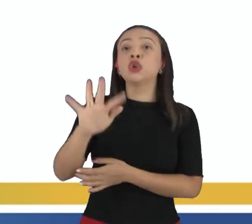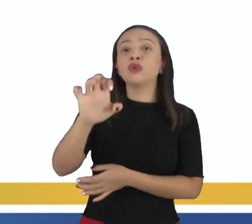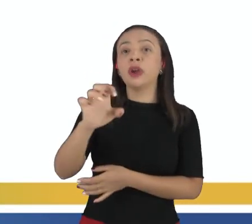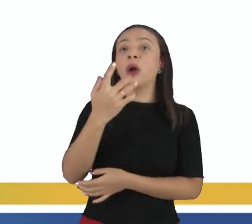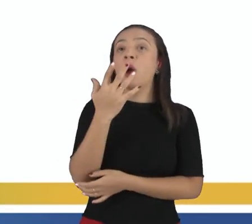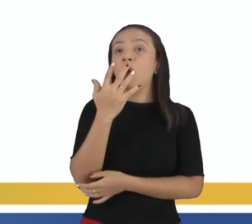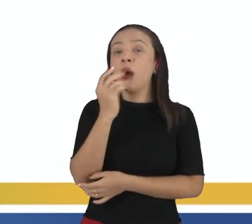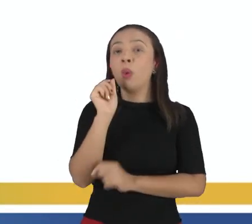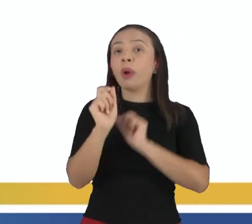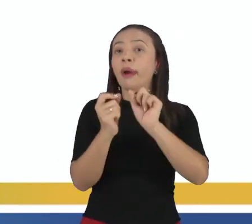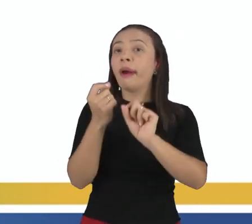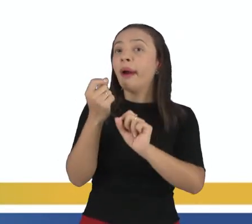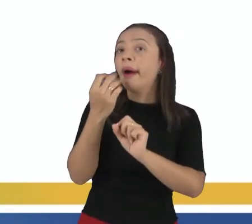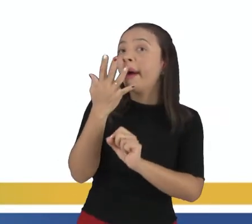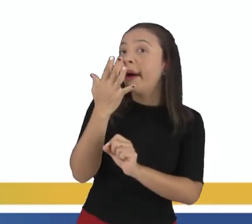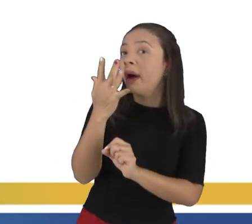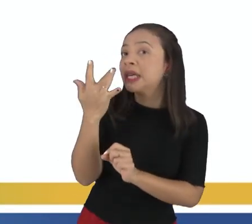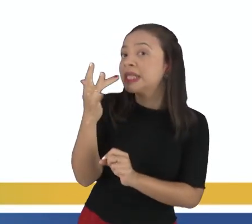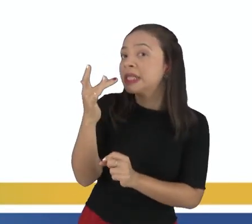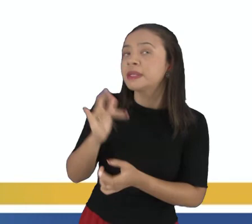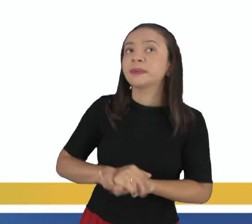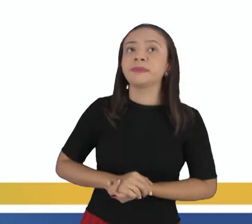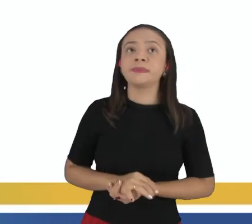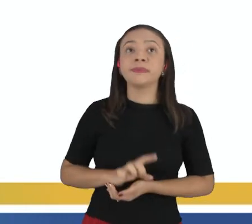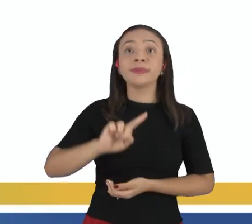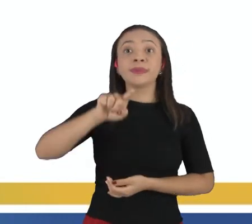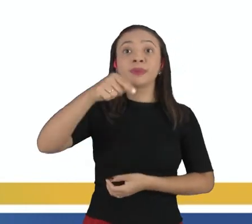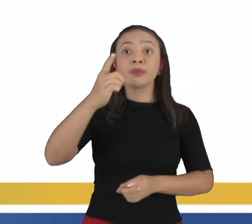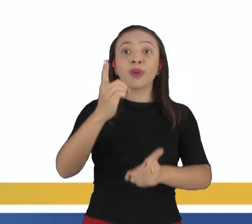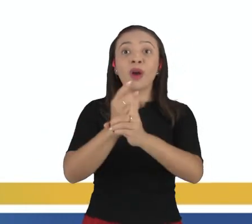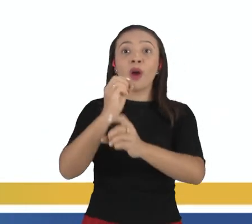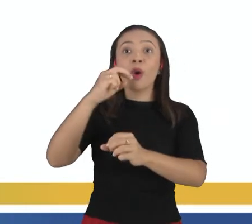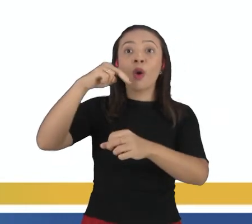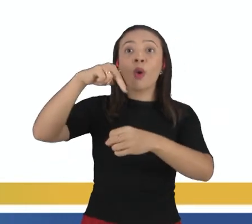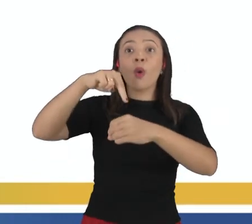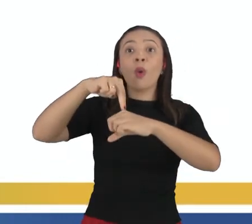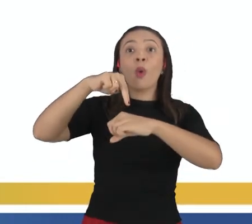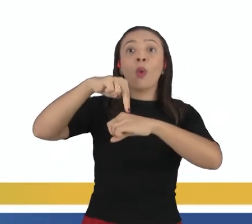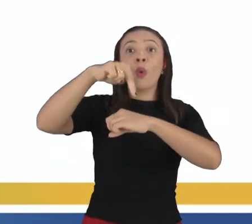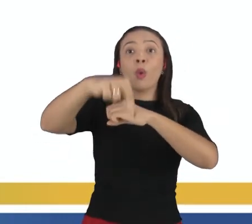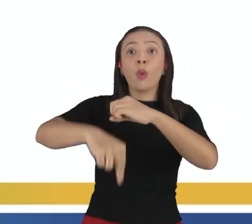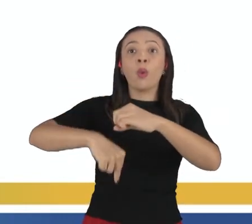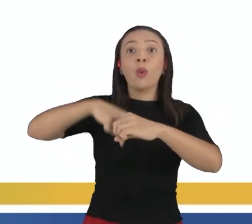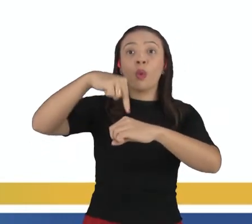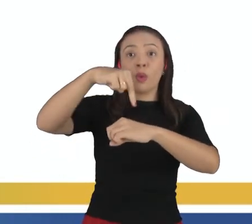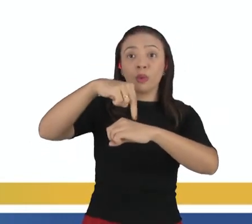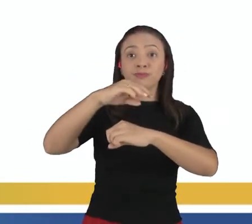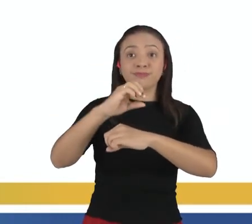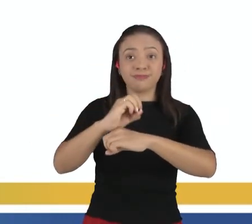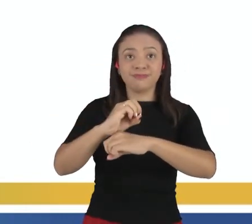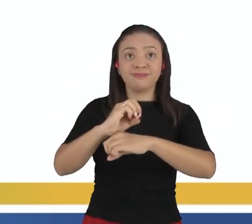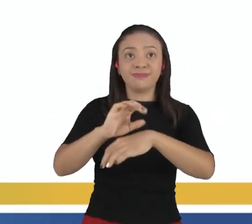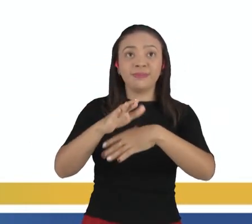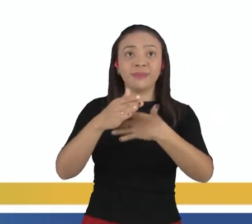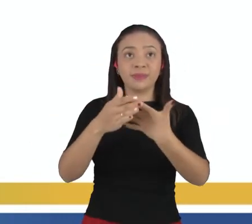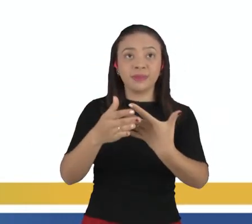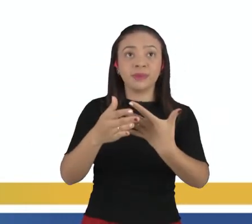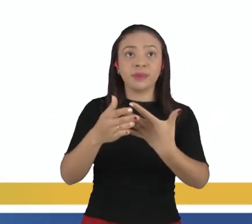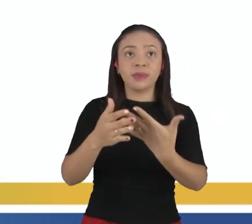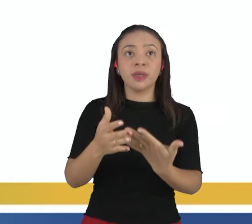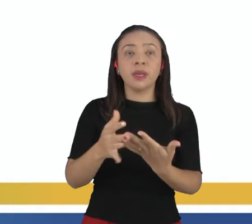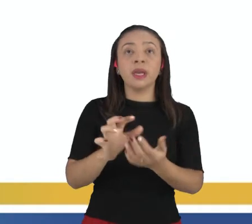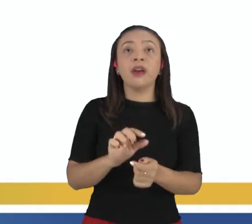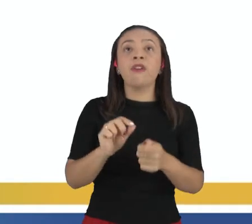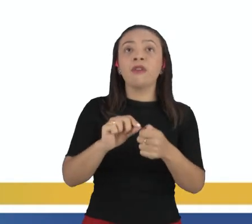Ok? Logo em seguida, a gente tem a descoberta do nêutron. Então, James, ele fez um